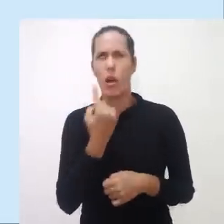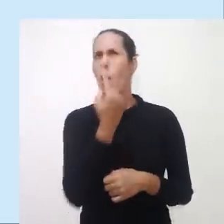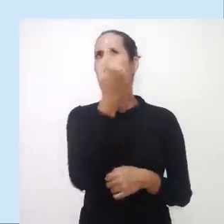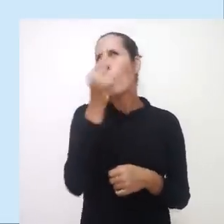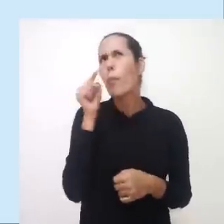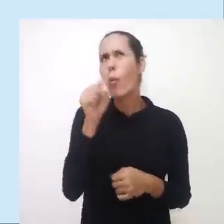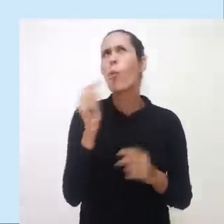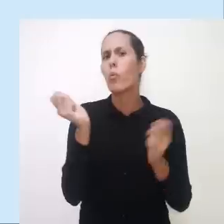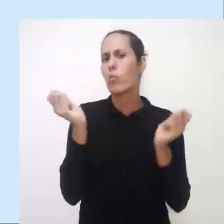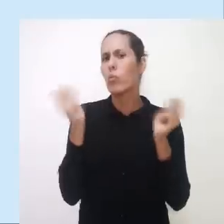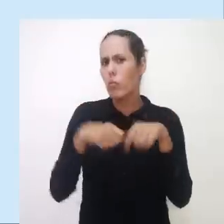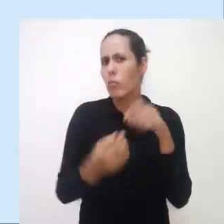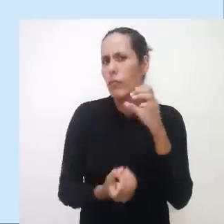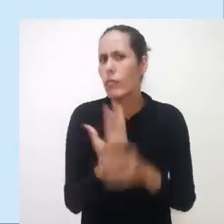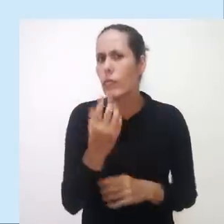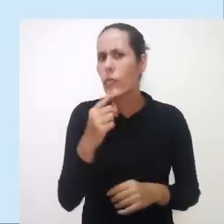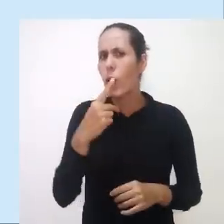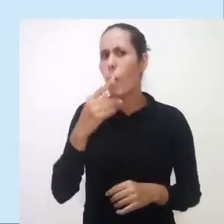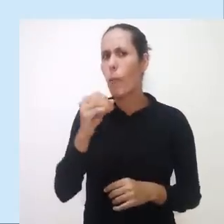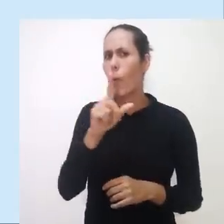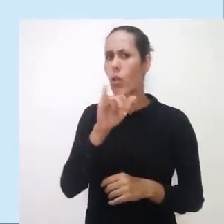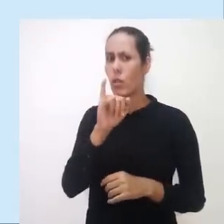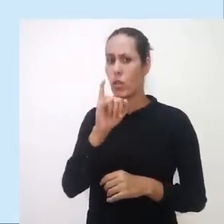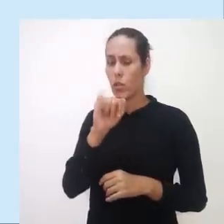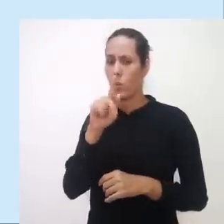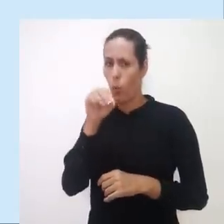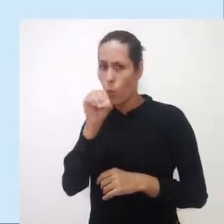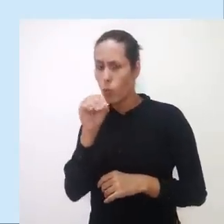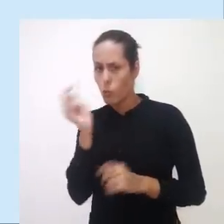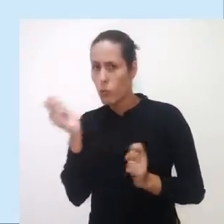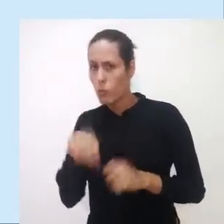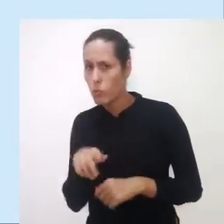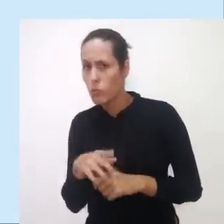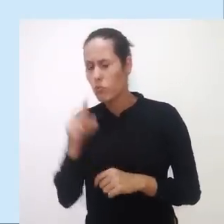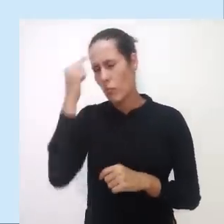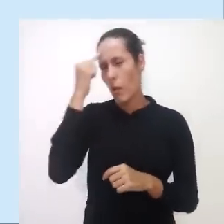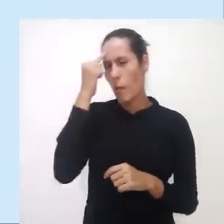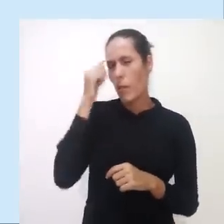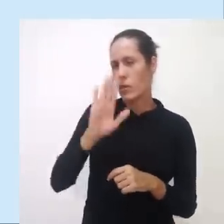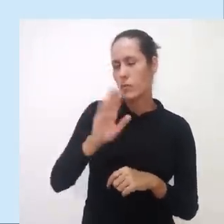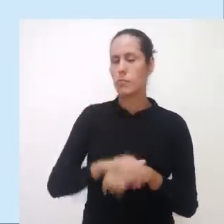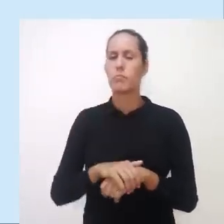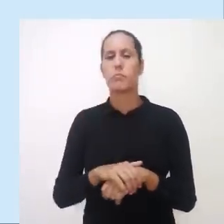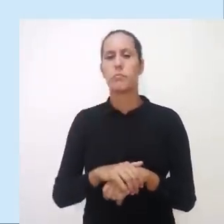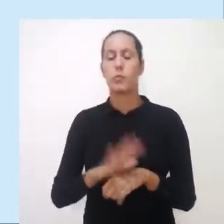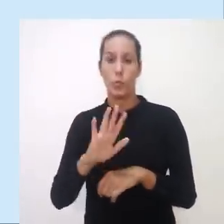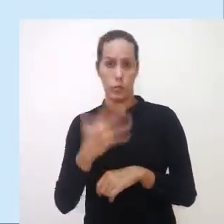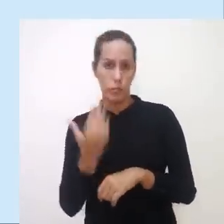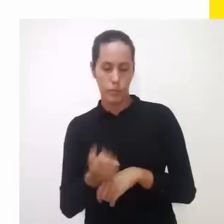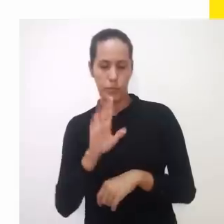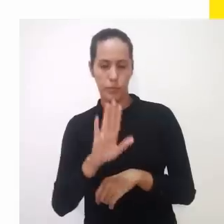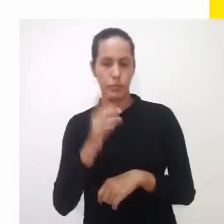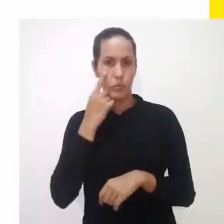ponto só dá para formar um polígono? Pensa aí. Vamos